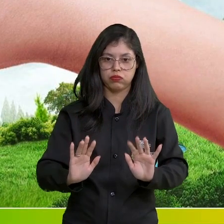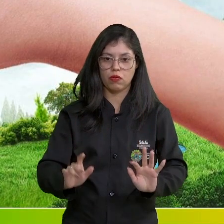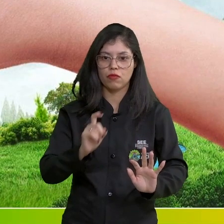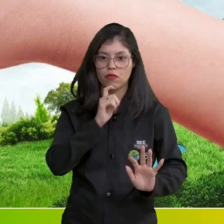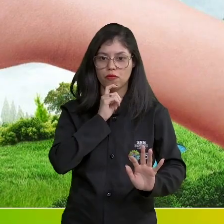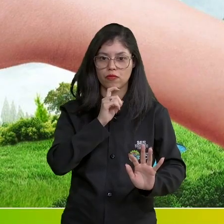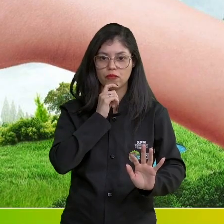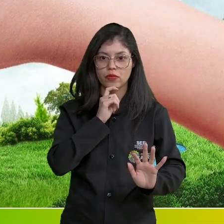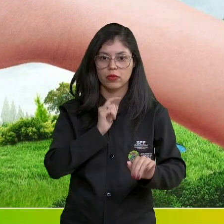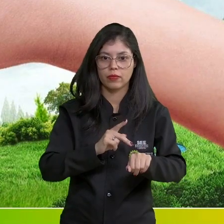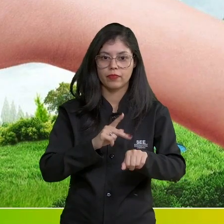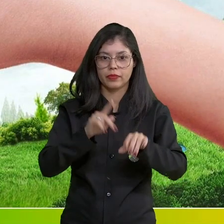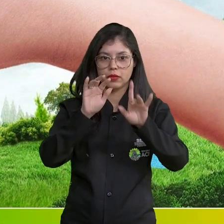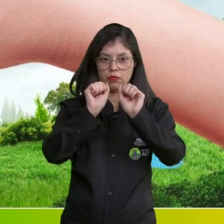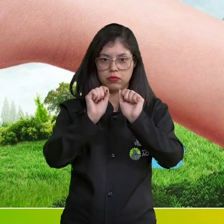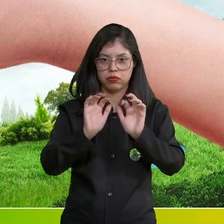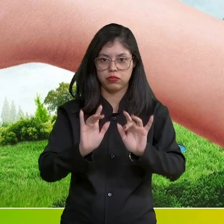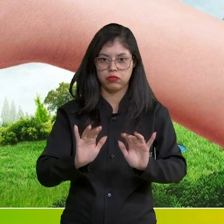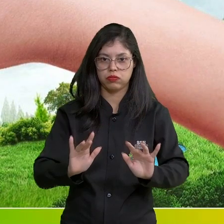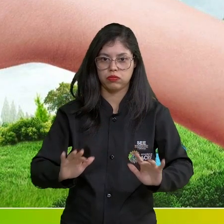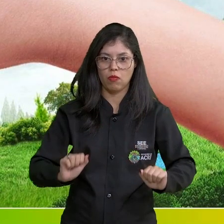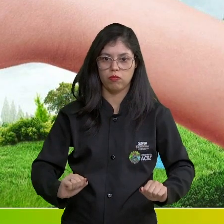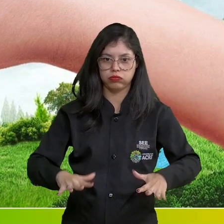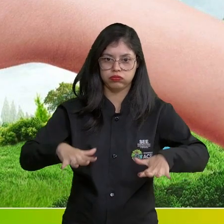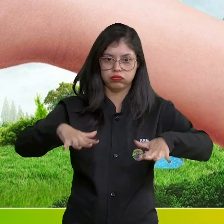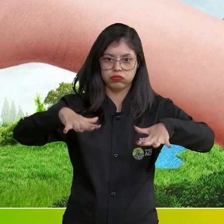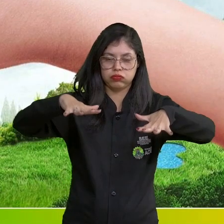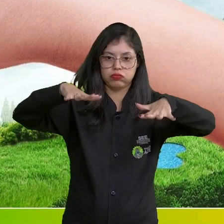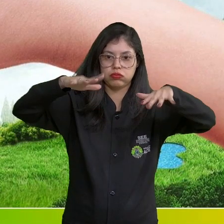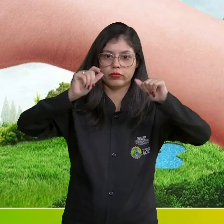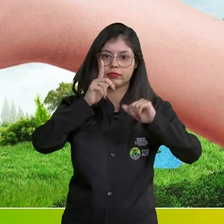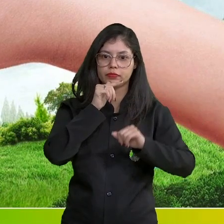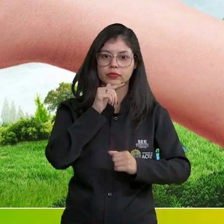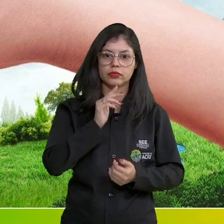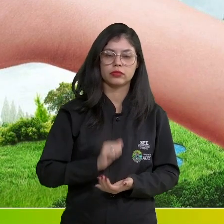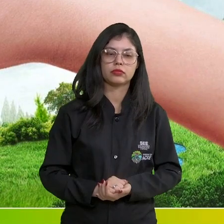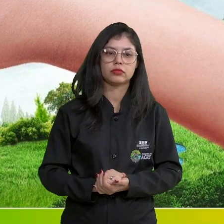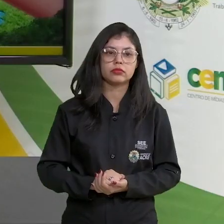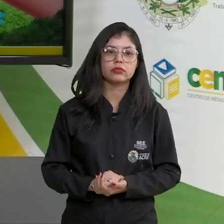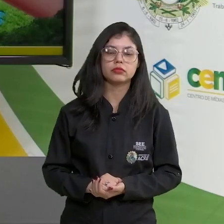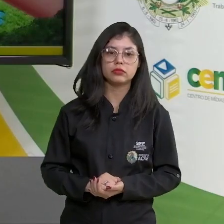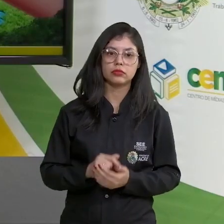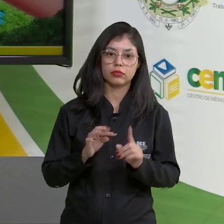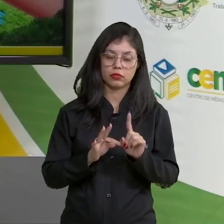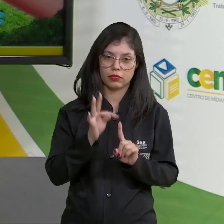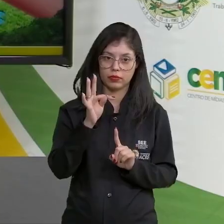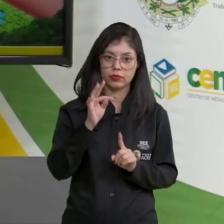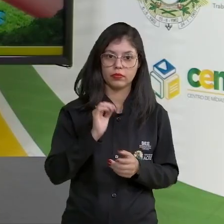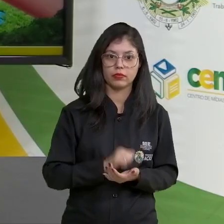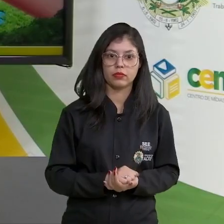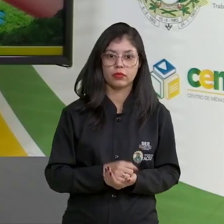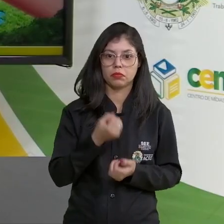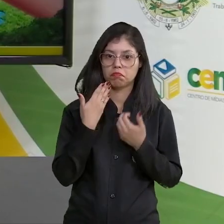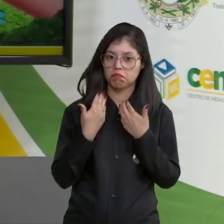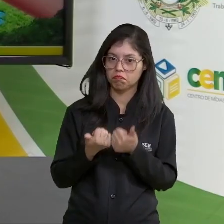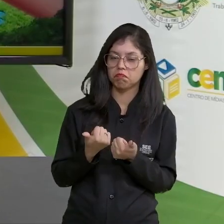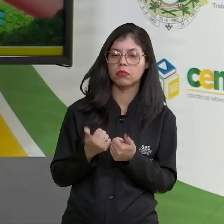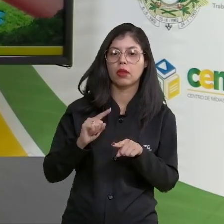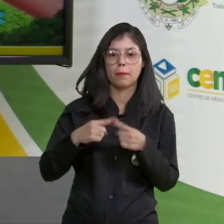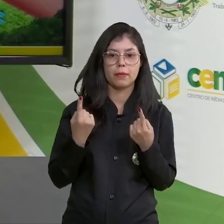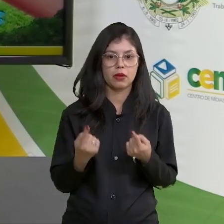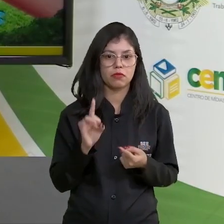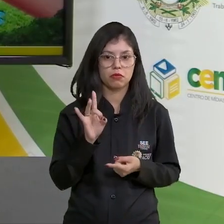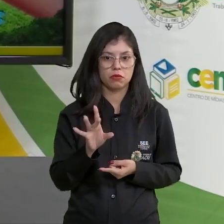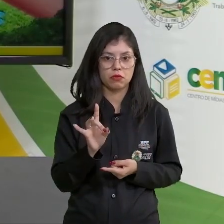O efeito estufa afeta aí também. Como? A gente viu que a temperatura da Terra aumenta. Beleza. Só que